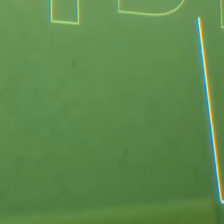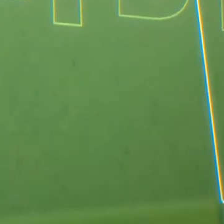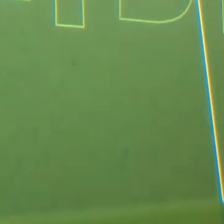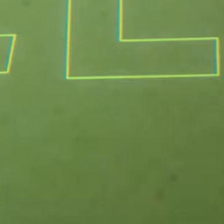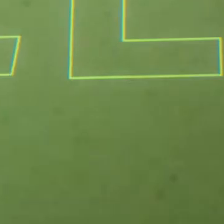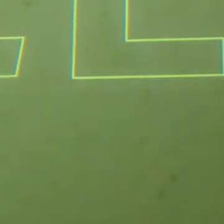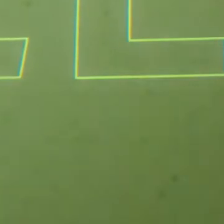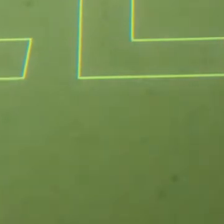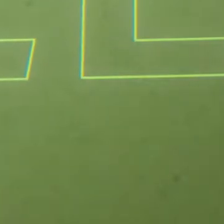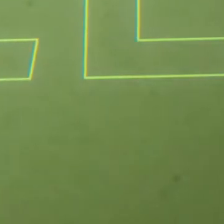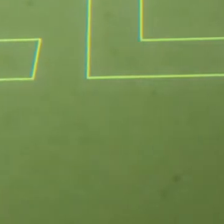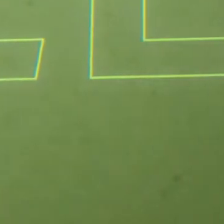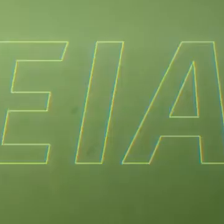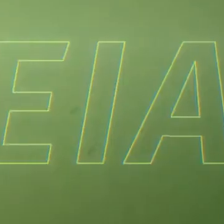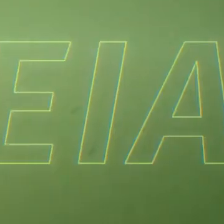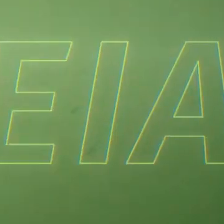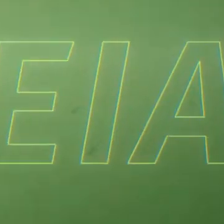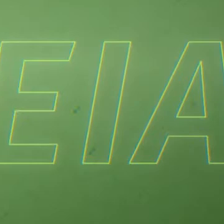Música